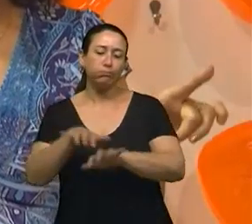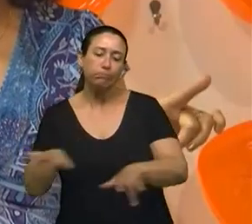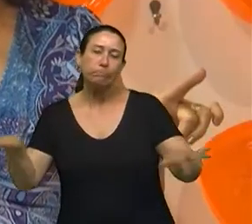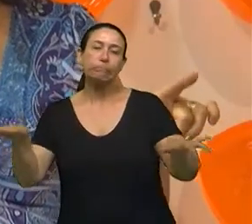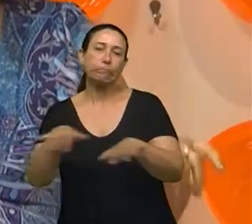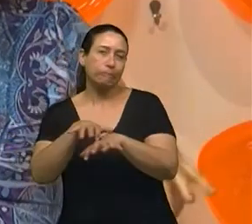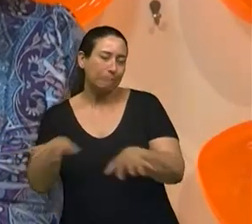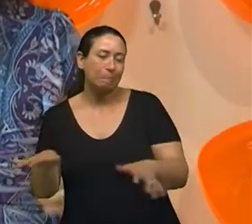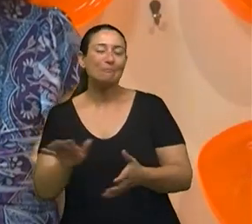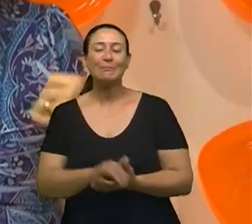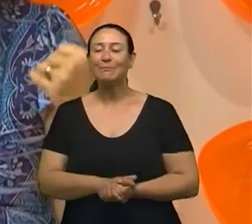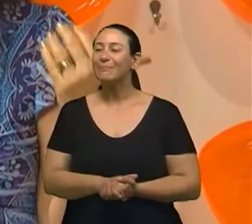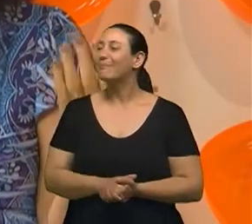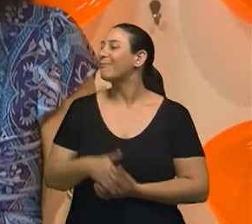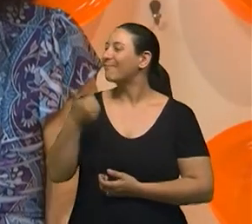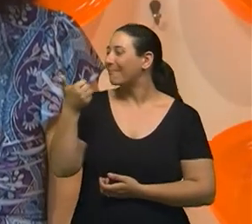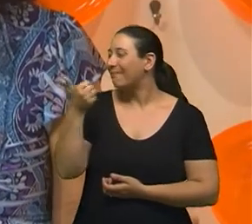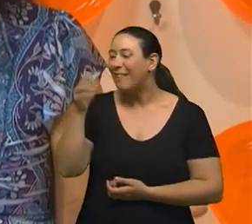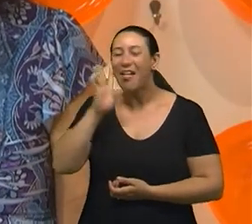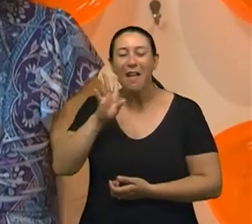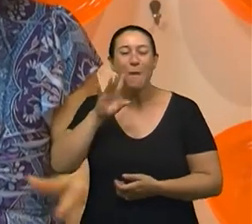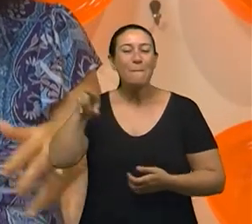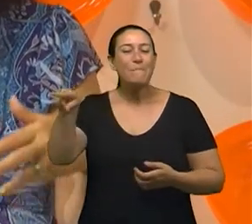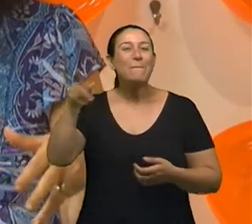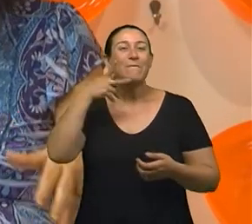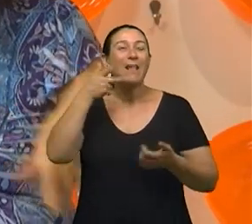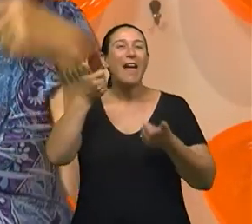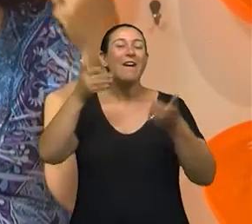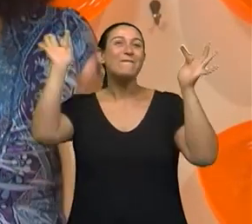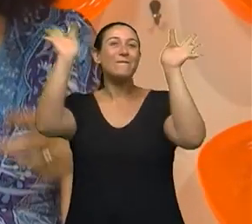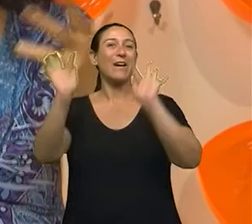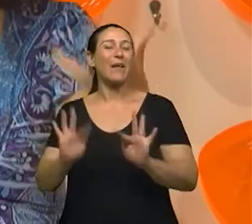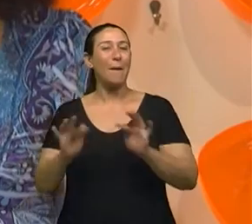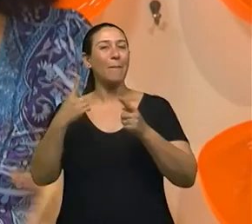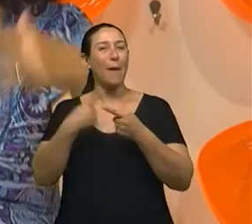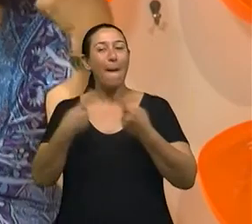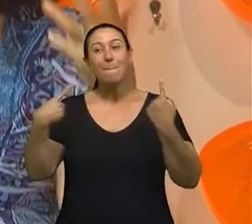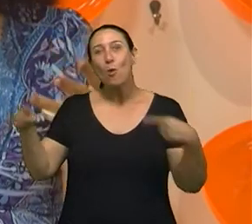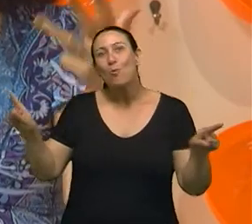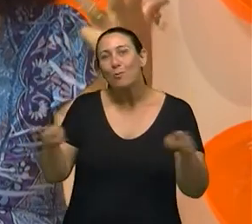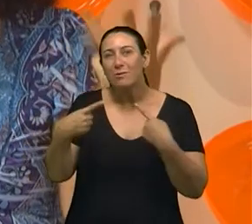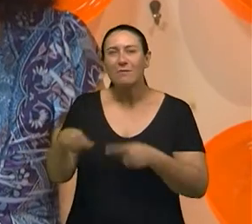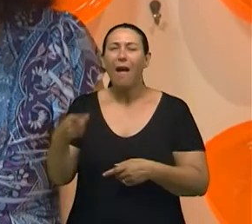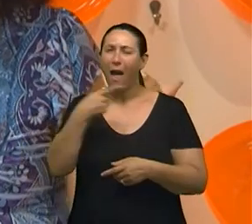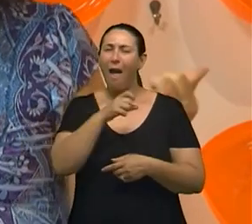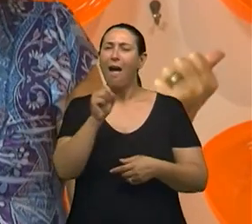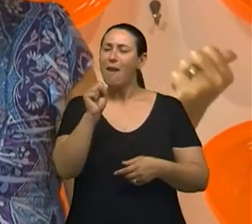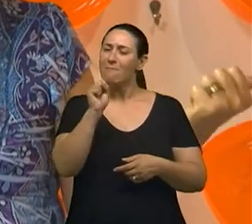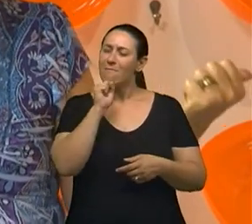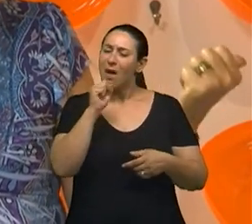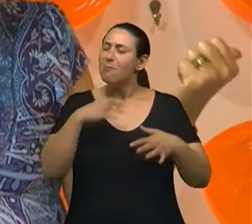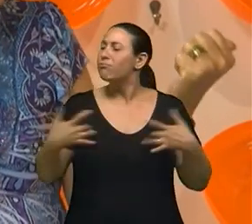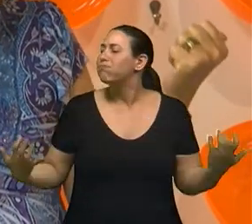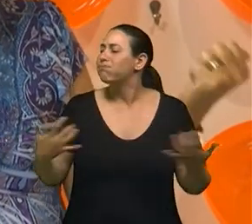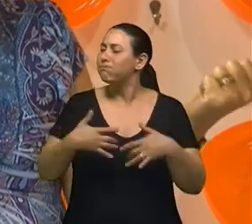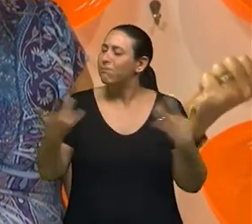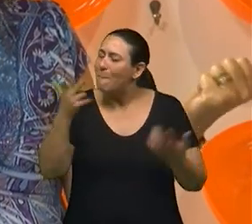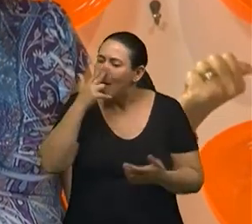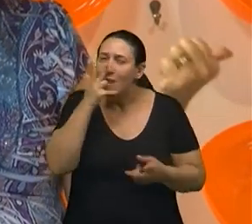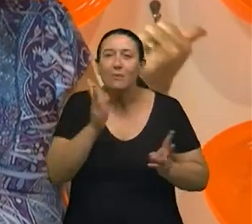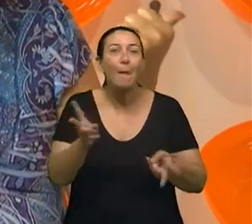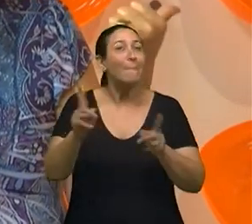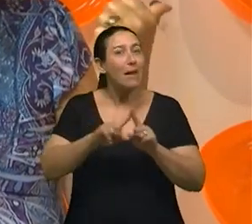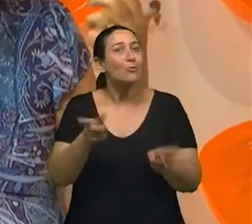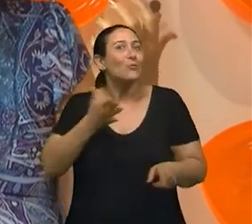a Clarissa fala nessa alegria, que quando ela cantava a mesma canção, mas ela tinha uma alegria. Arines, eu quero pegar